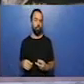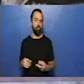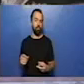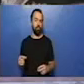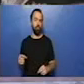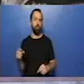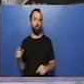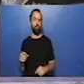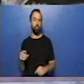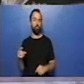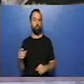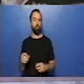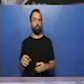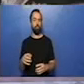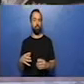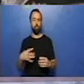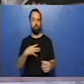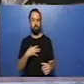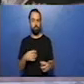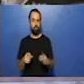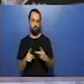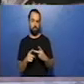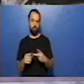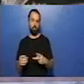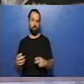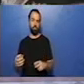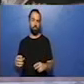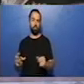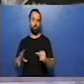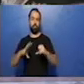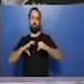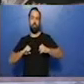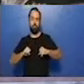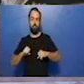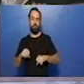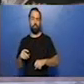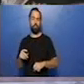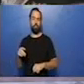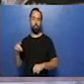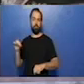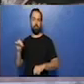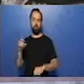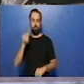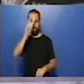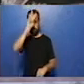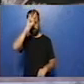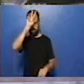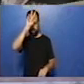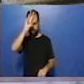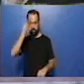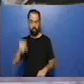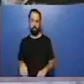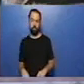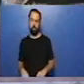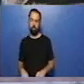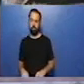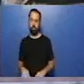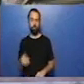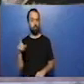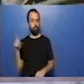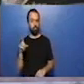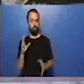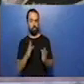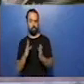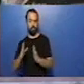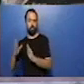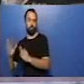é um inseto que transmite a doença de um ser para o outro. Ele é um veículo de transmissão de doenças. Coloquei 3 vetores